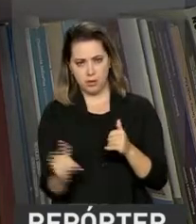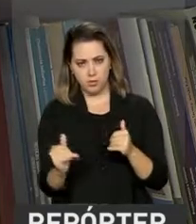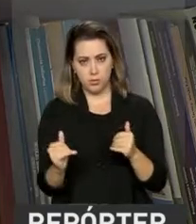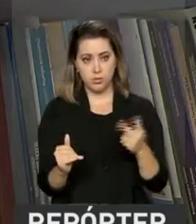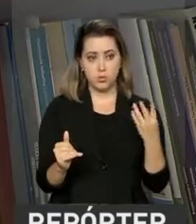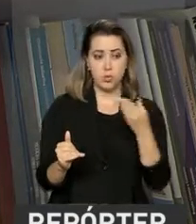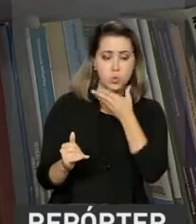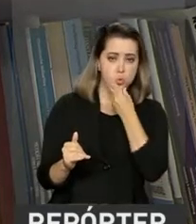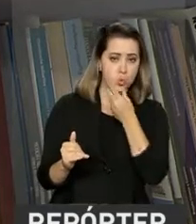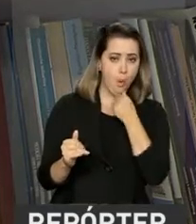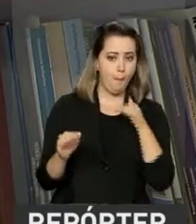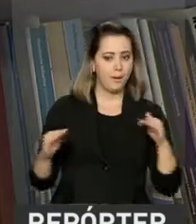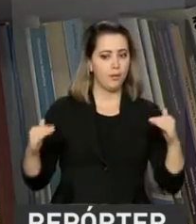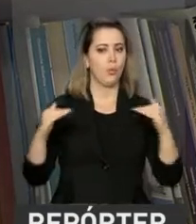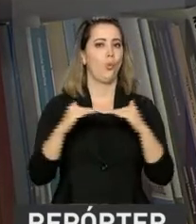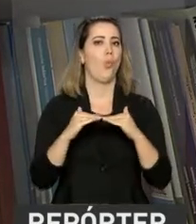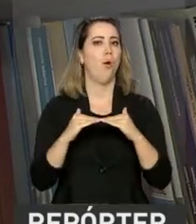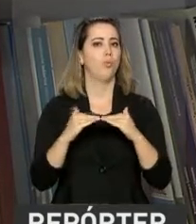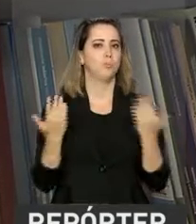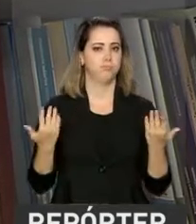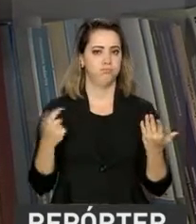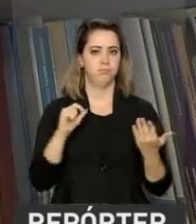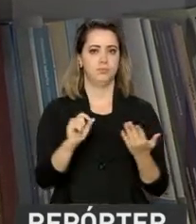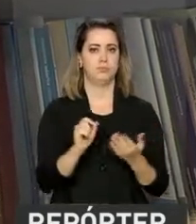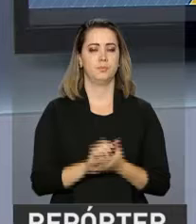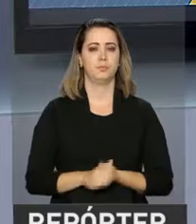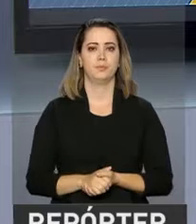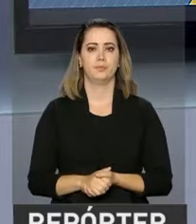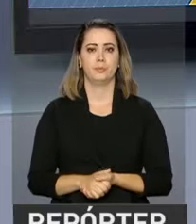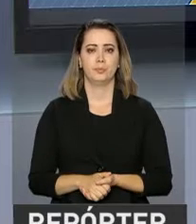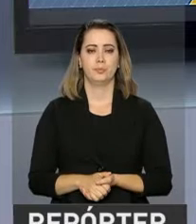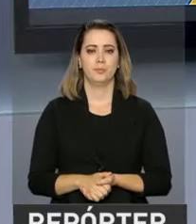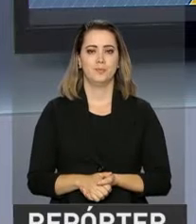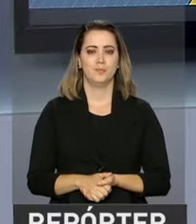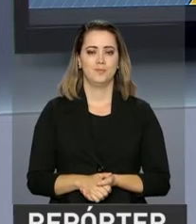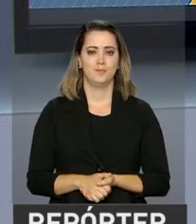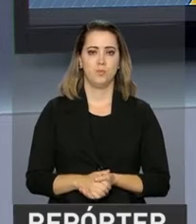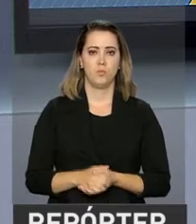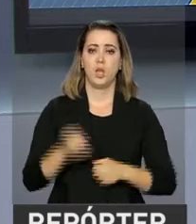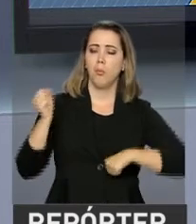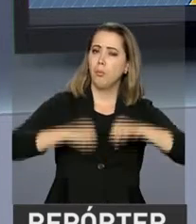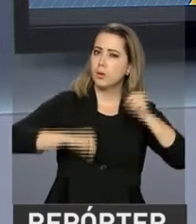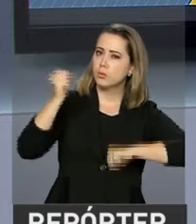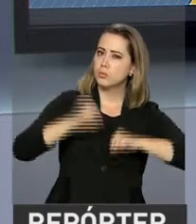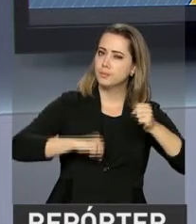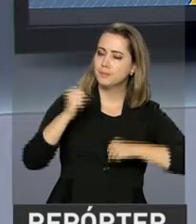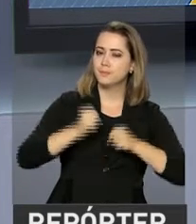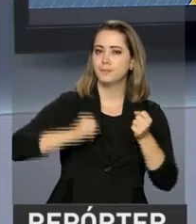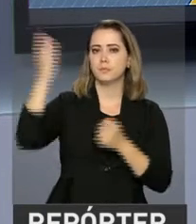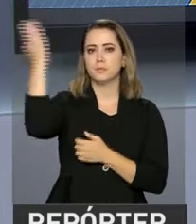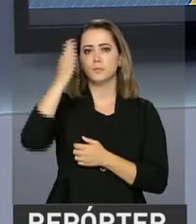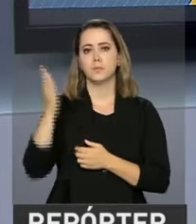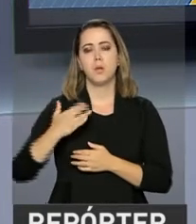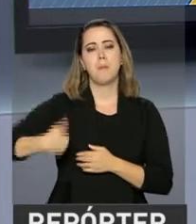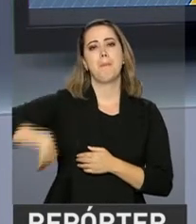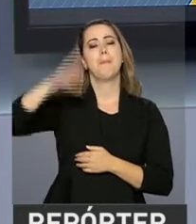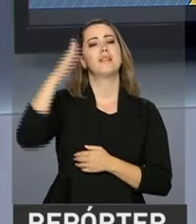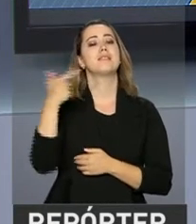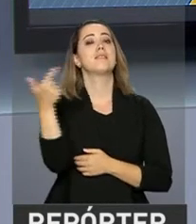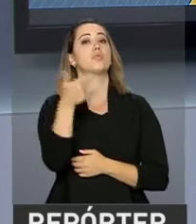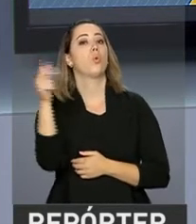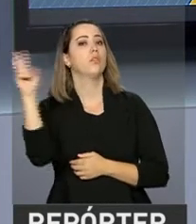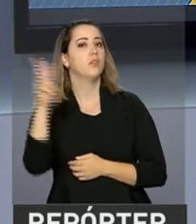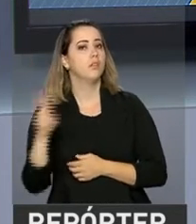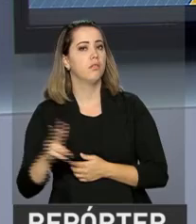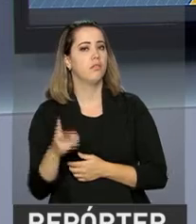seja o valor válido para homem e para a mulher a produção industrial brasileira registra a segunda taxa positiva